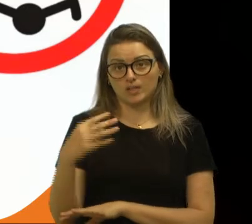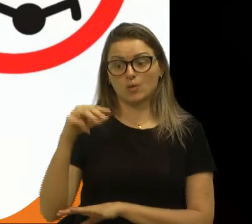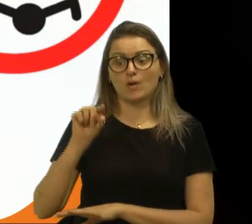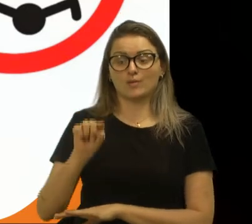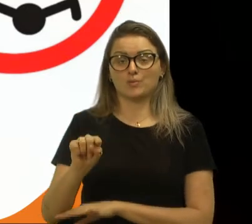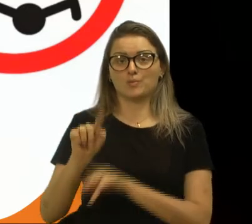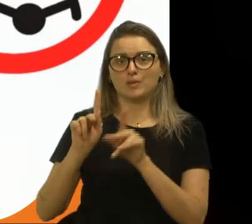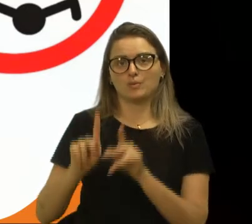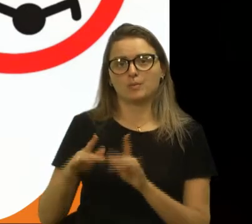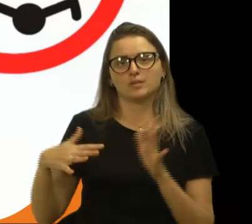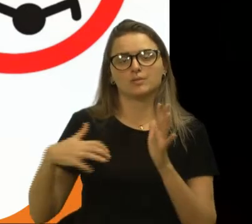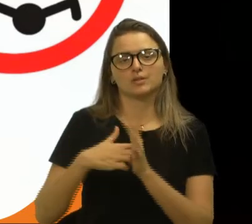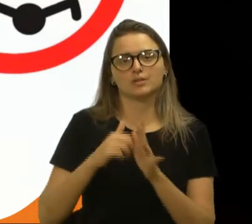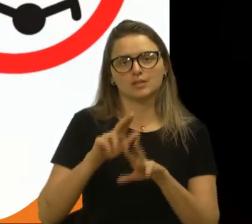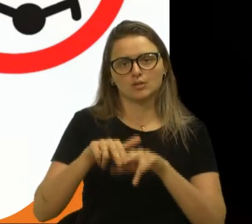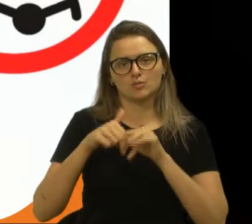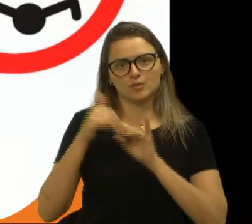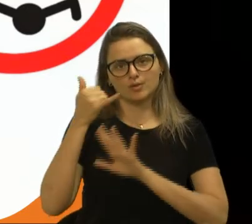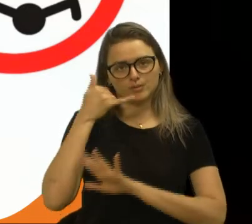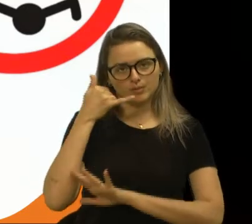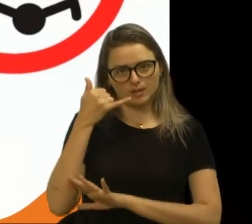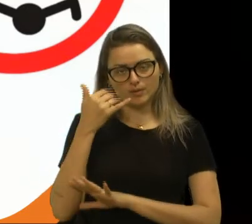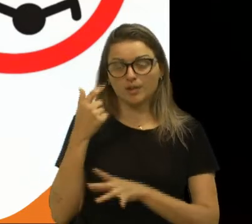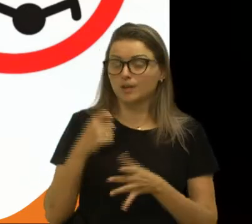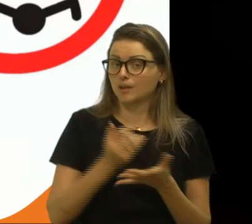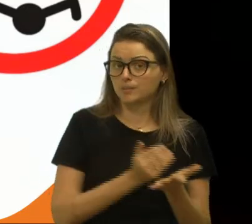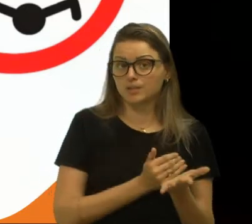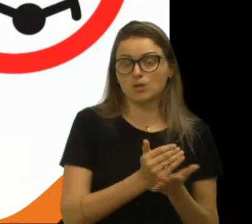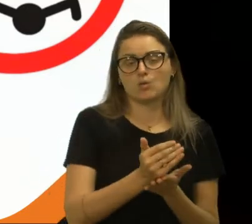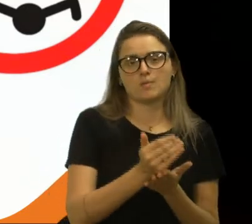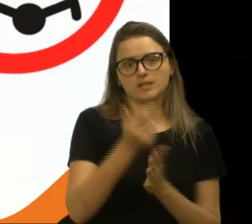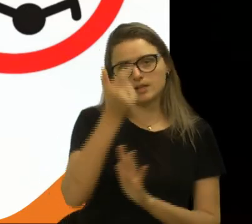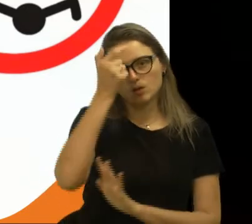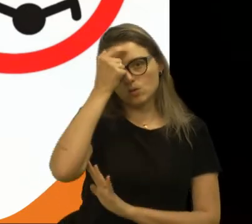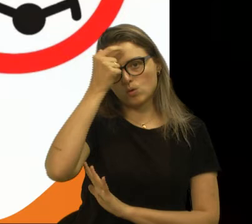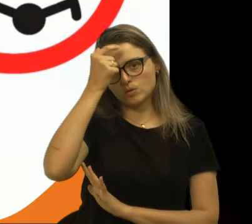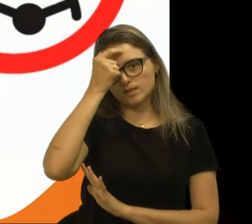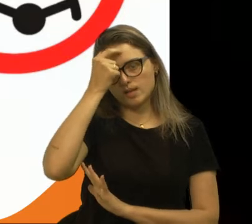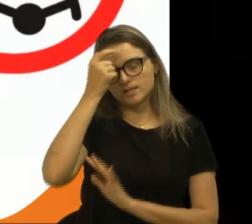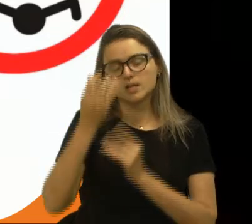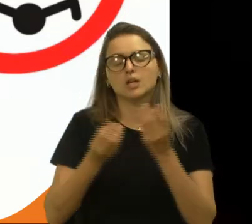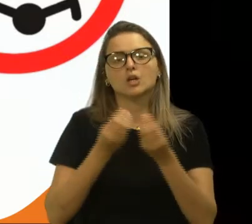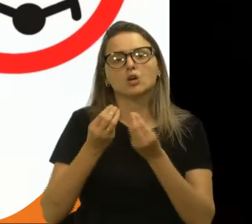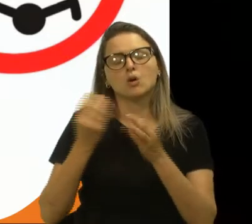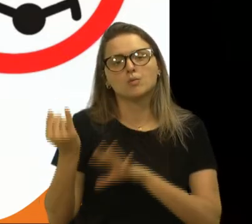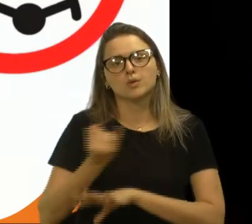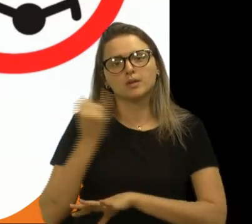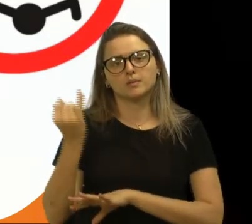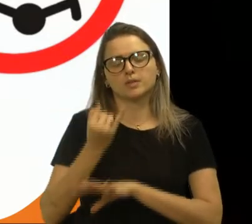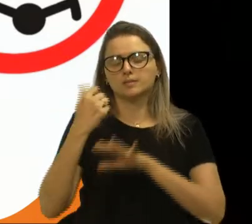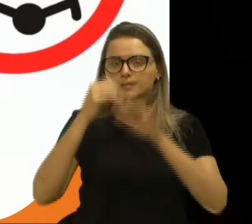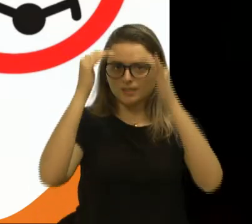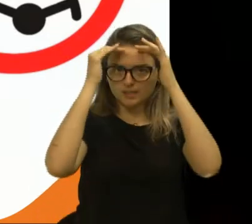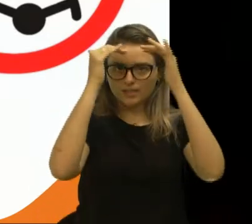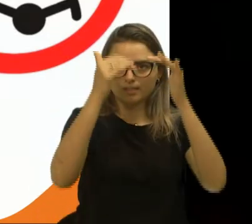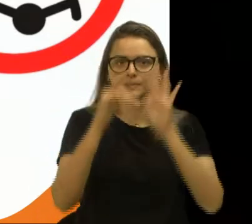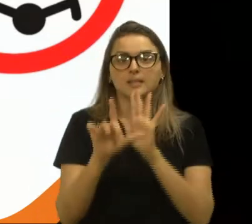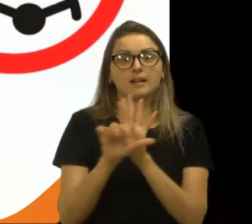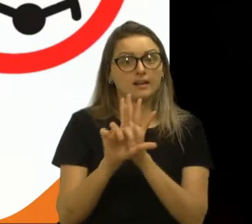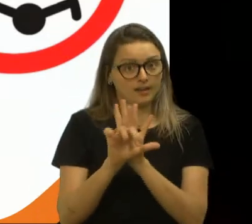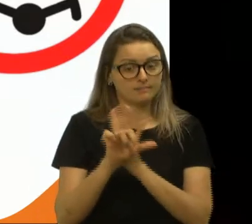mil. Então, a gente tem que começar a se conscientizar da importância de respeitar as leis,